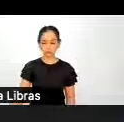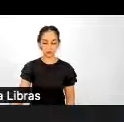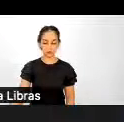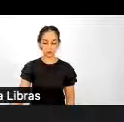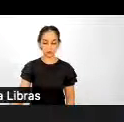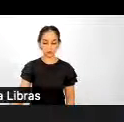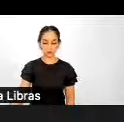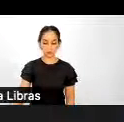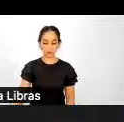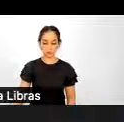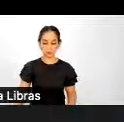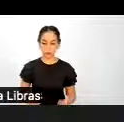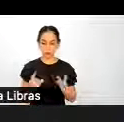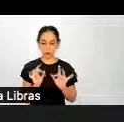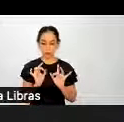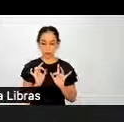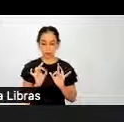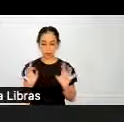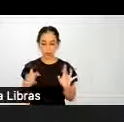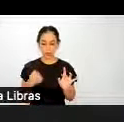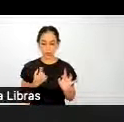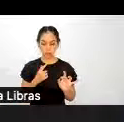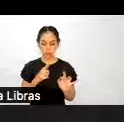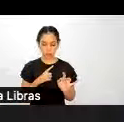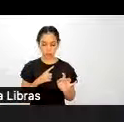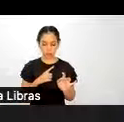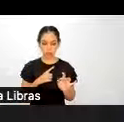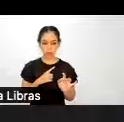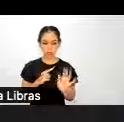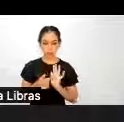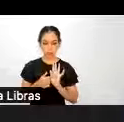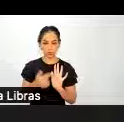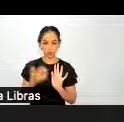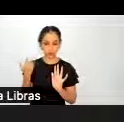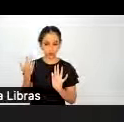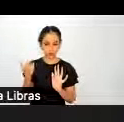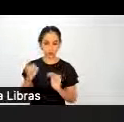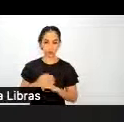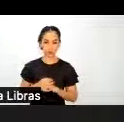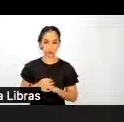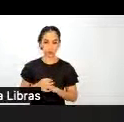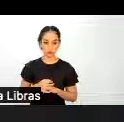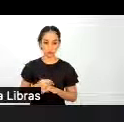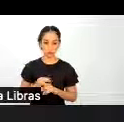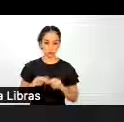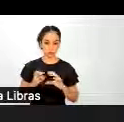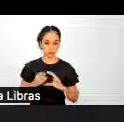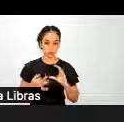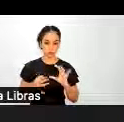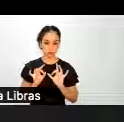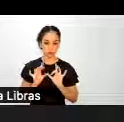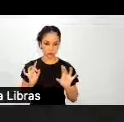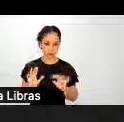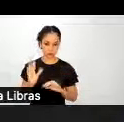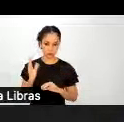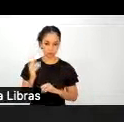cada a gente aplica, então, os diagramas que eu mostrei anteriormente em função das características de cada caso. Nesse caso aqui,